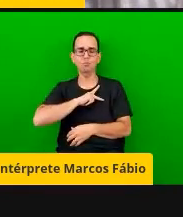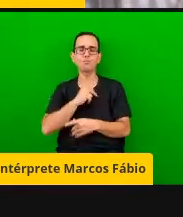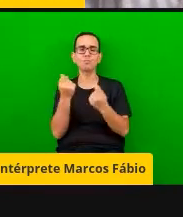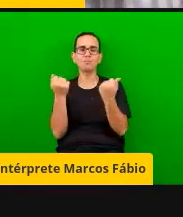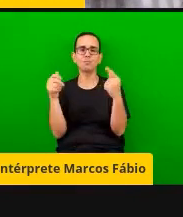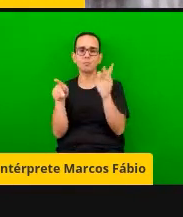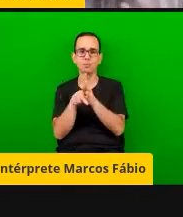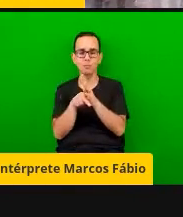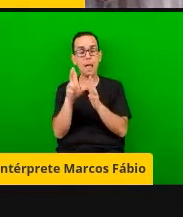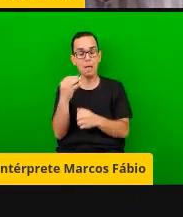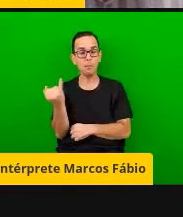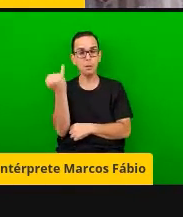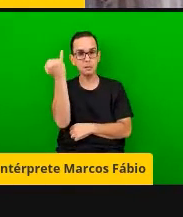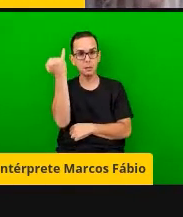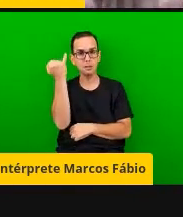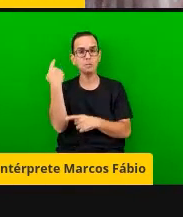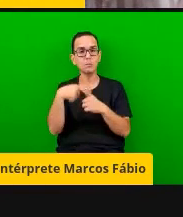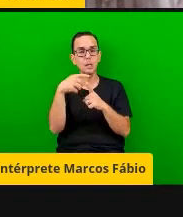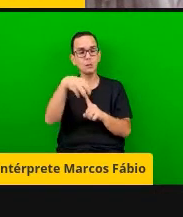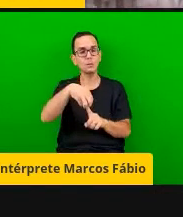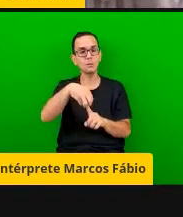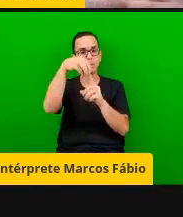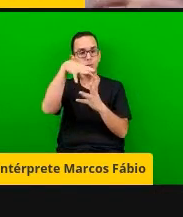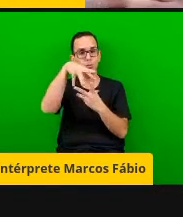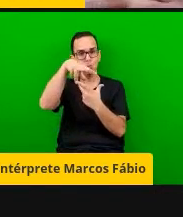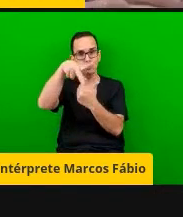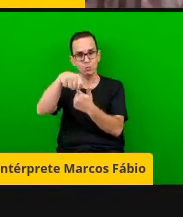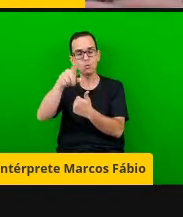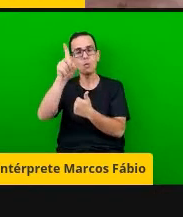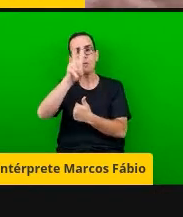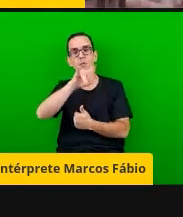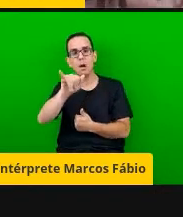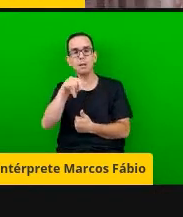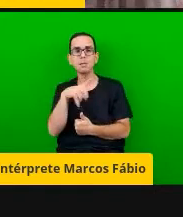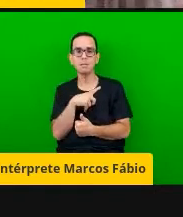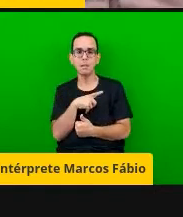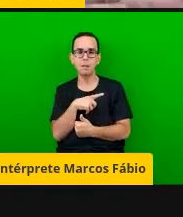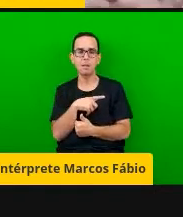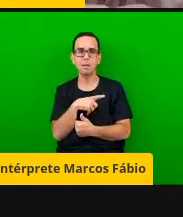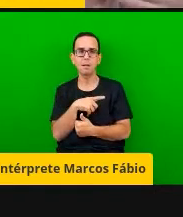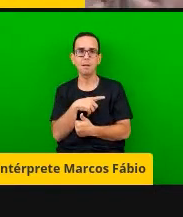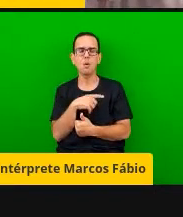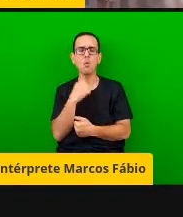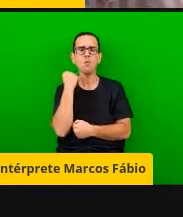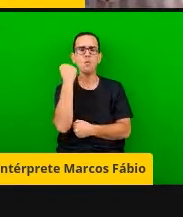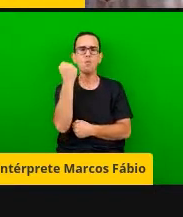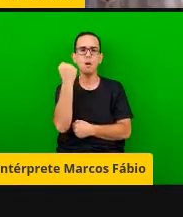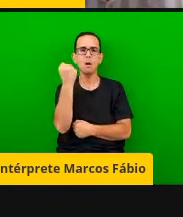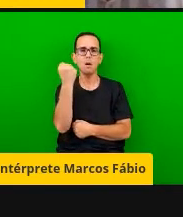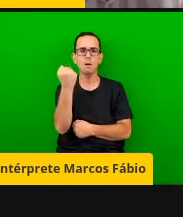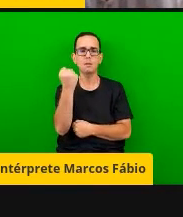muito importante porque o centro financeiro do mundo vai passar ou vai ganhar maior intensidade, o Banco